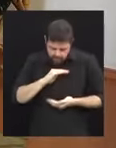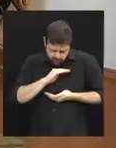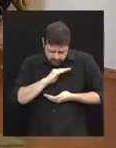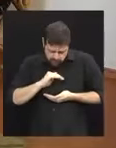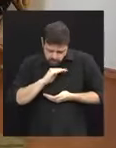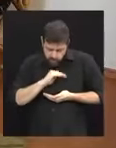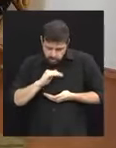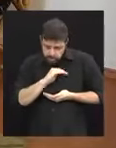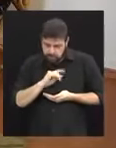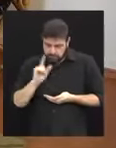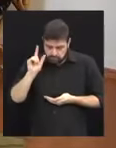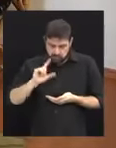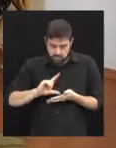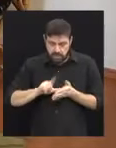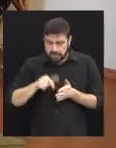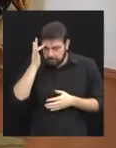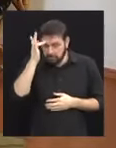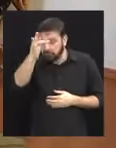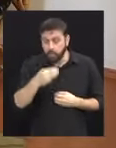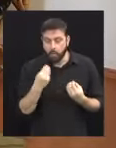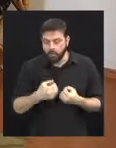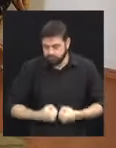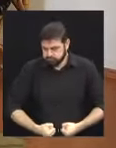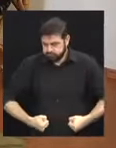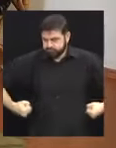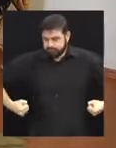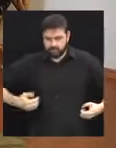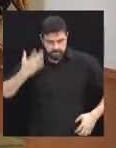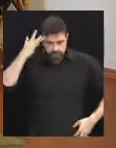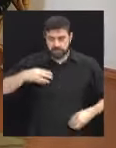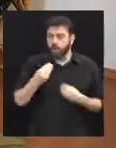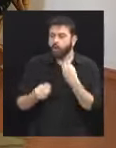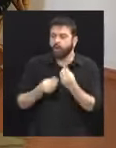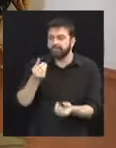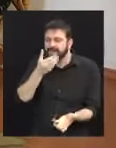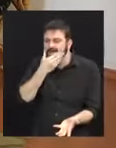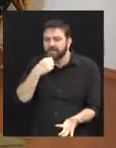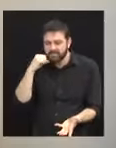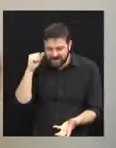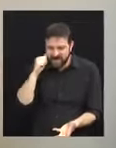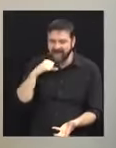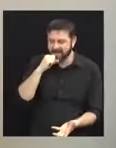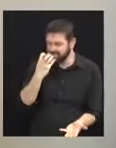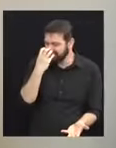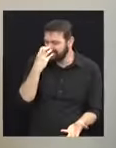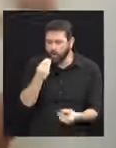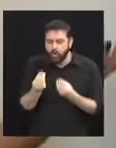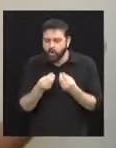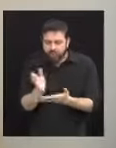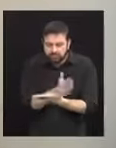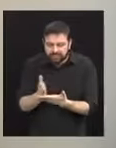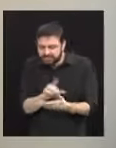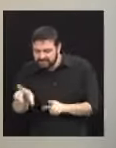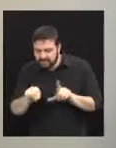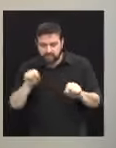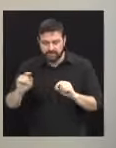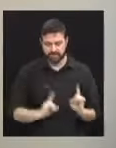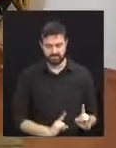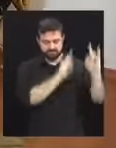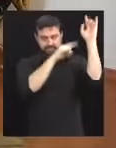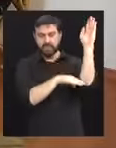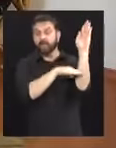né, quando você vai adotar, e você não tem muita dimensão. Às vezes você não sabe nem a origem de pai e mãe. Como saber diferenciar? Qual que é o bicho ideal no caso da Sara,